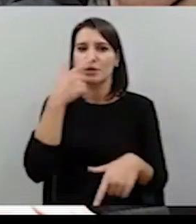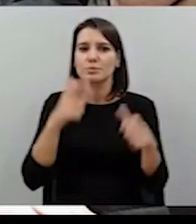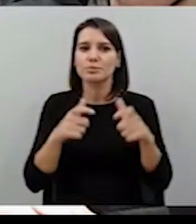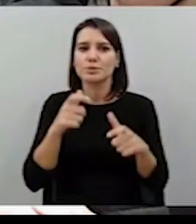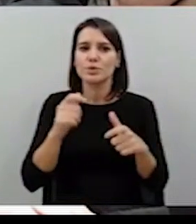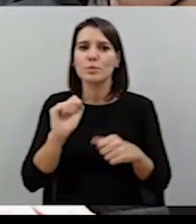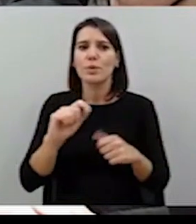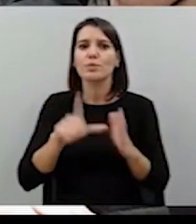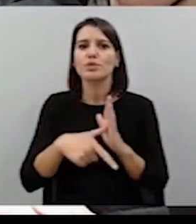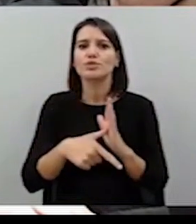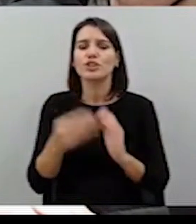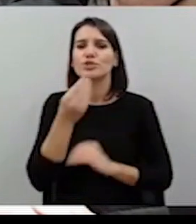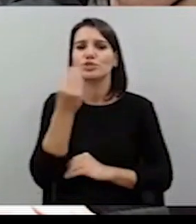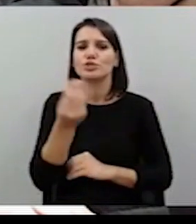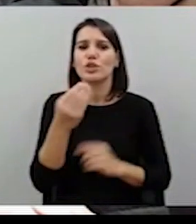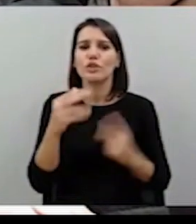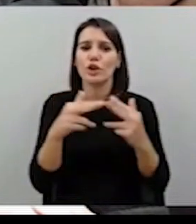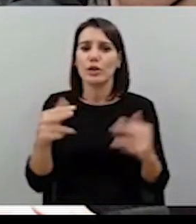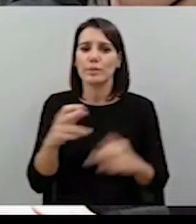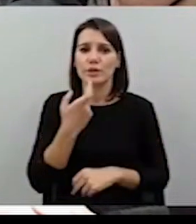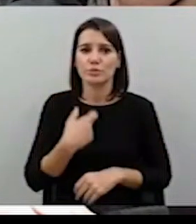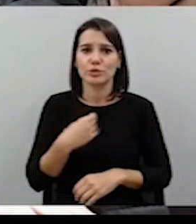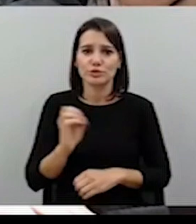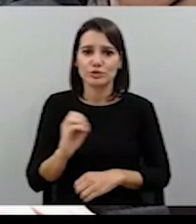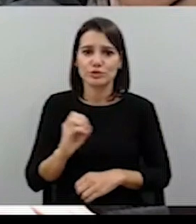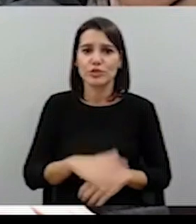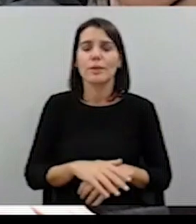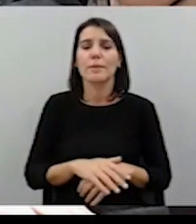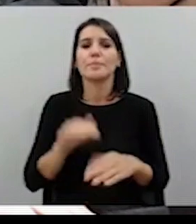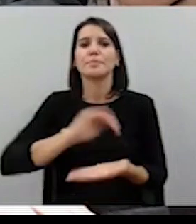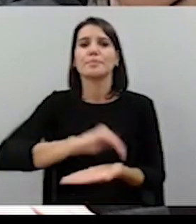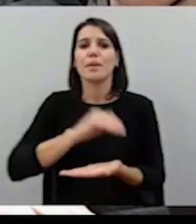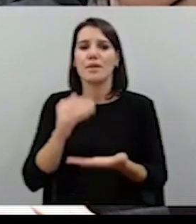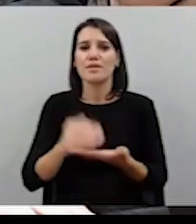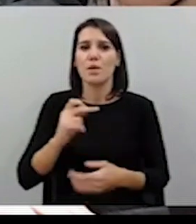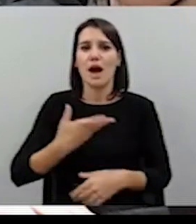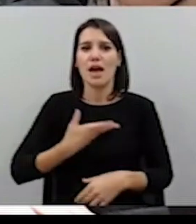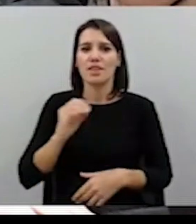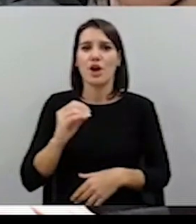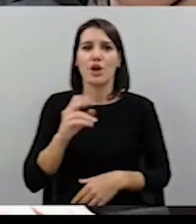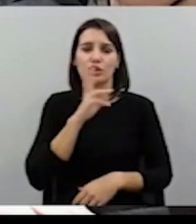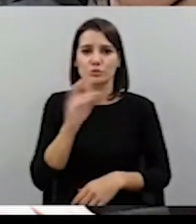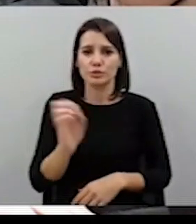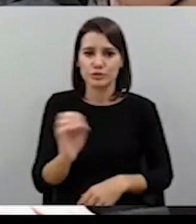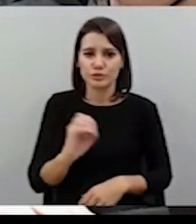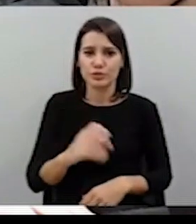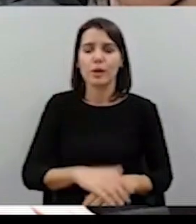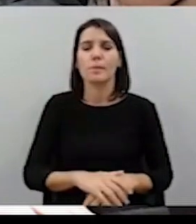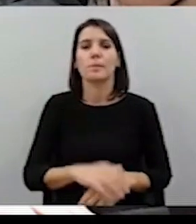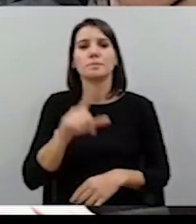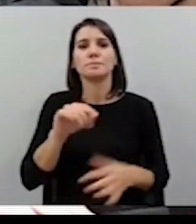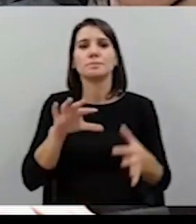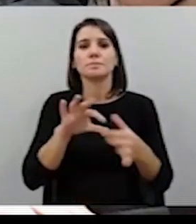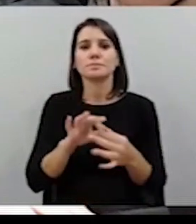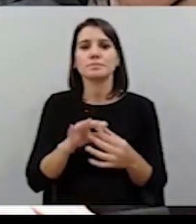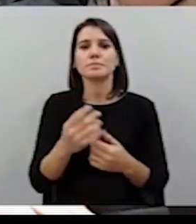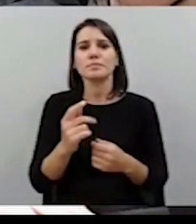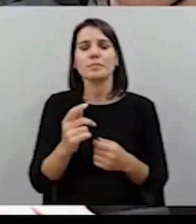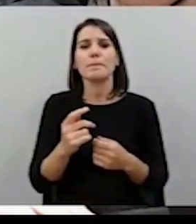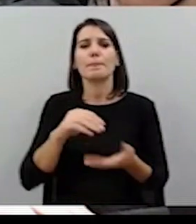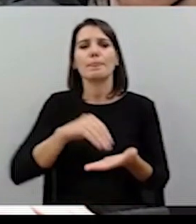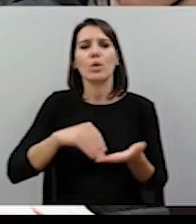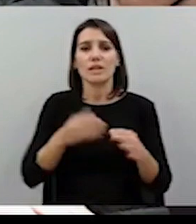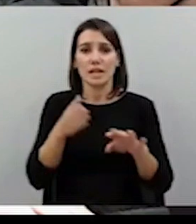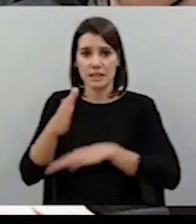projeto Jovem Autarca, não respondeu. Onde é que será o pavilhão da ADO? Não respondeu. Em relação aos ajustes diretos e aos